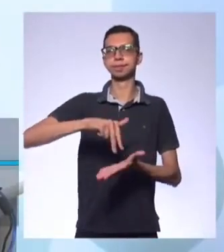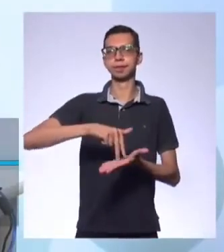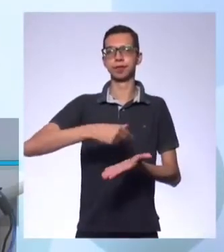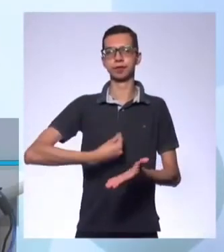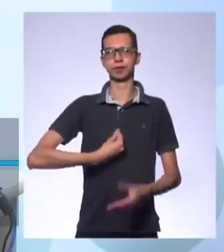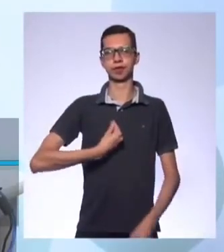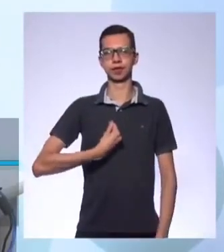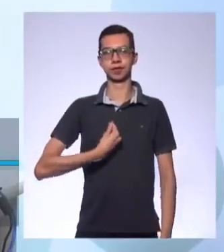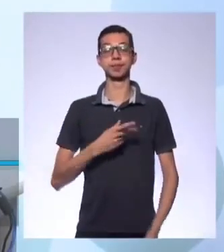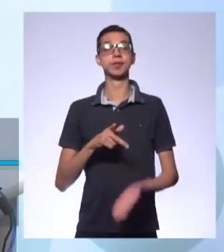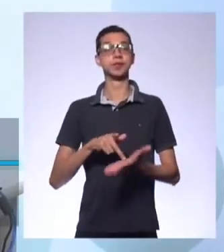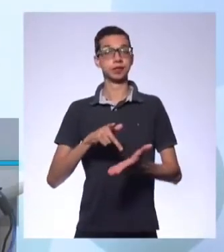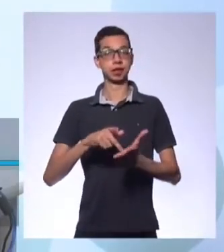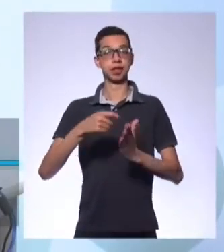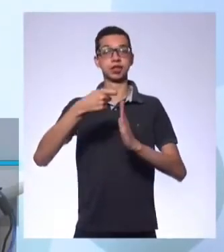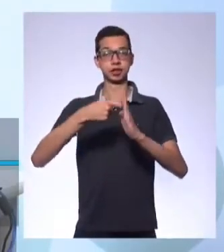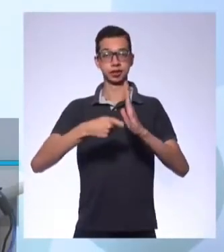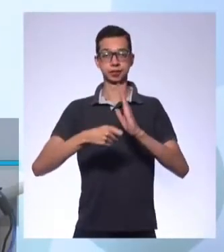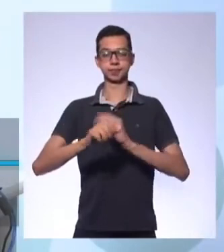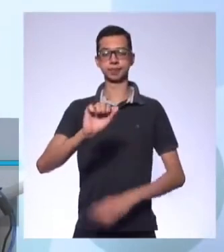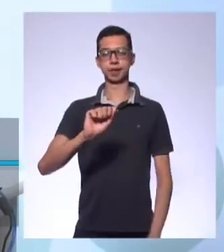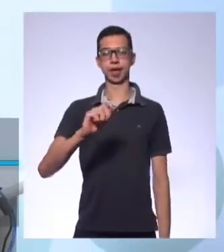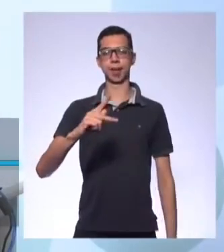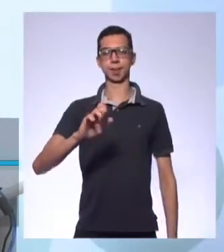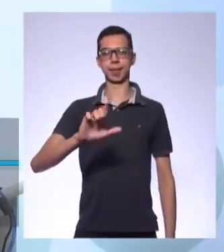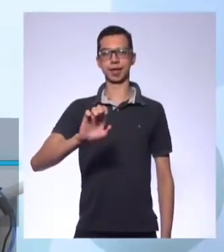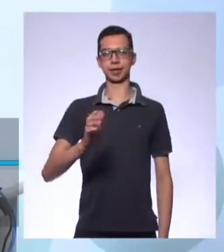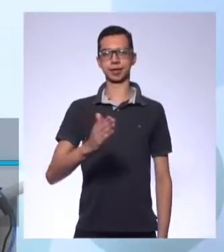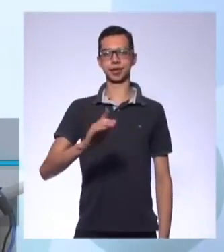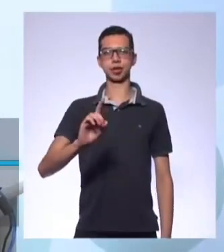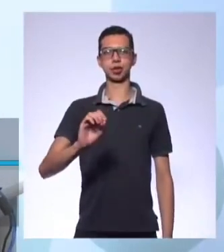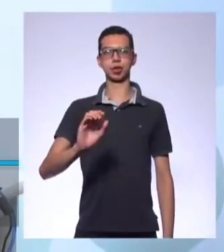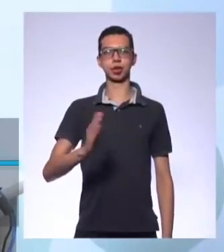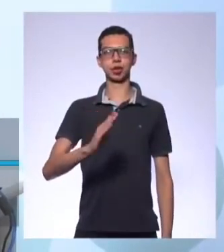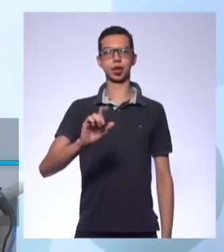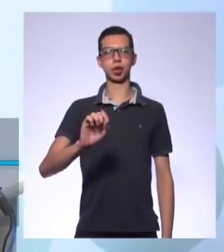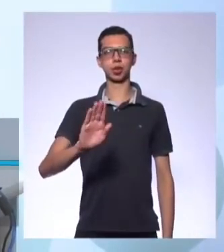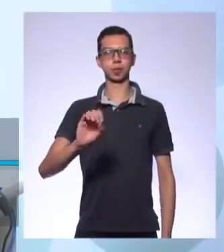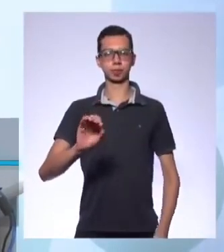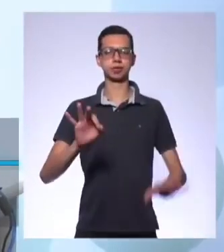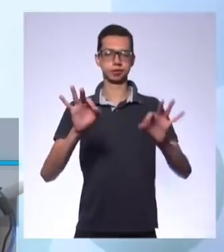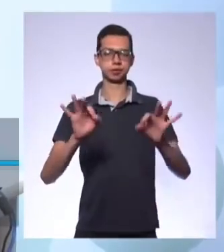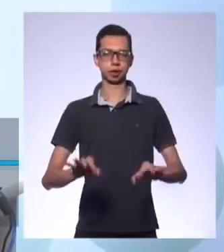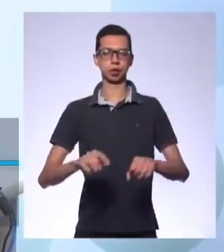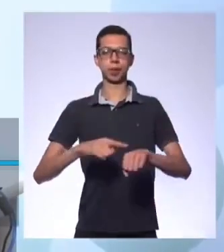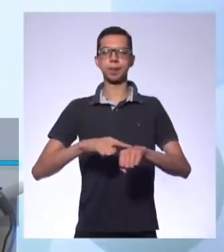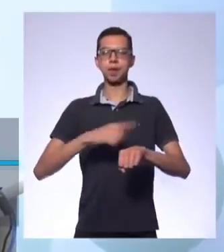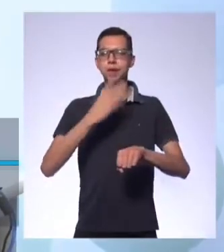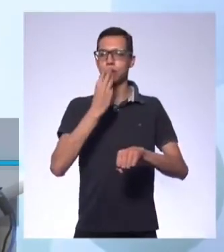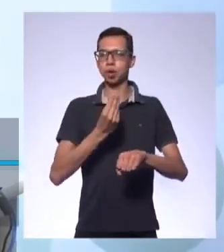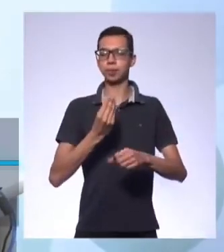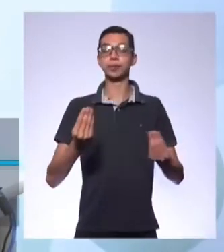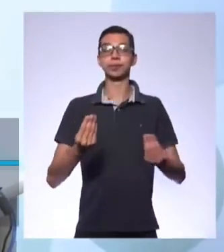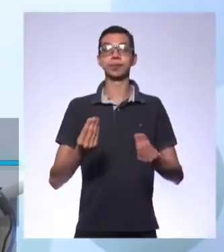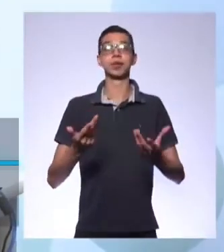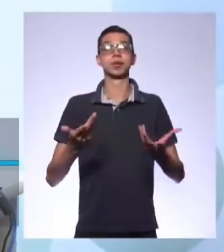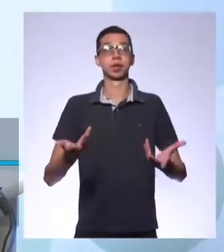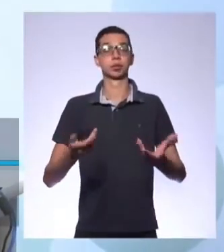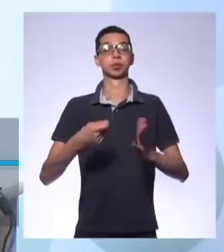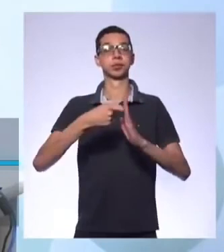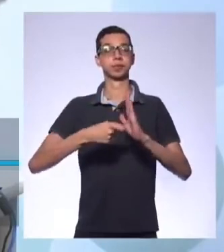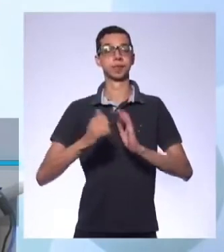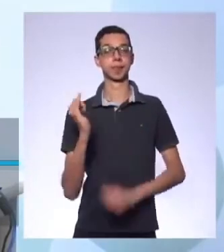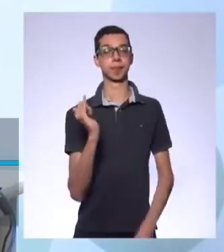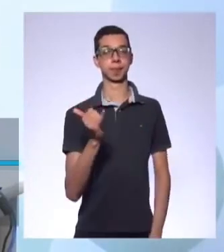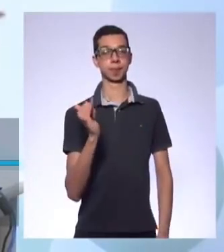A Pele do Lobo. Nós falamos que ele é da ordem do narrar, que ele é um texto para ser encenado. Então, legal